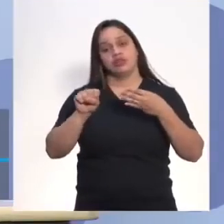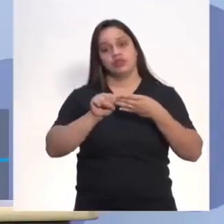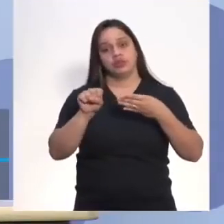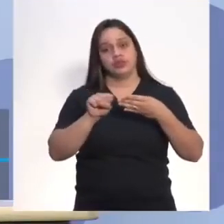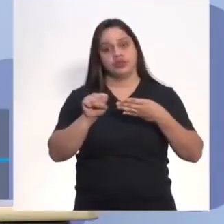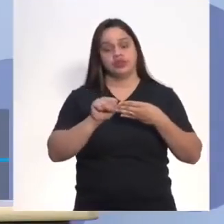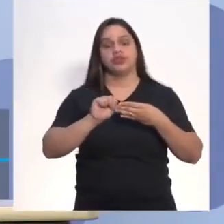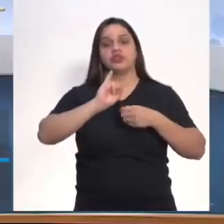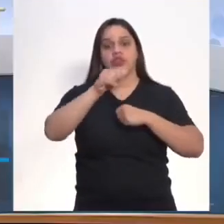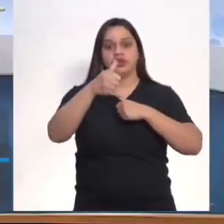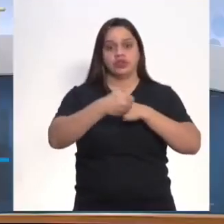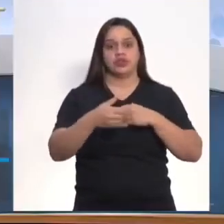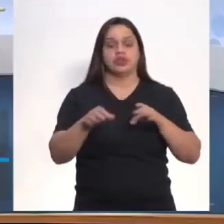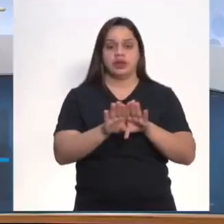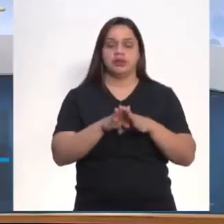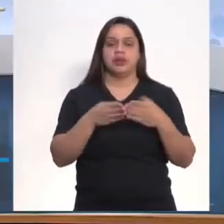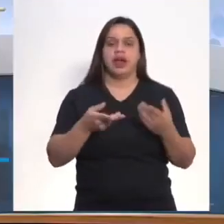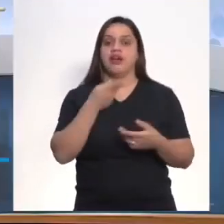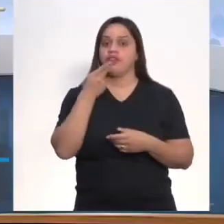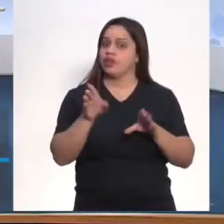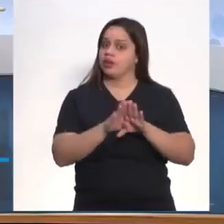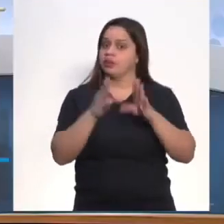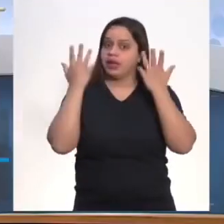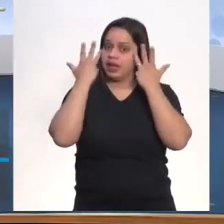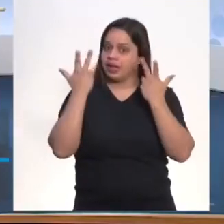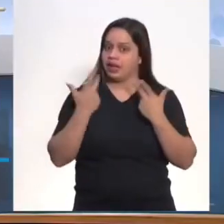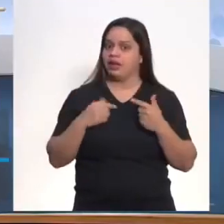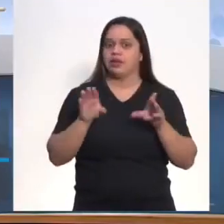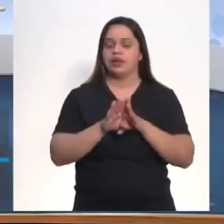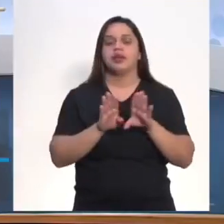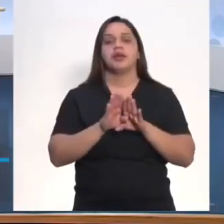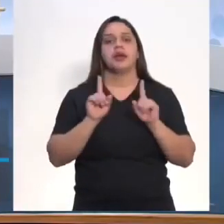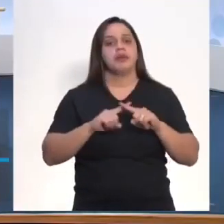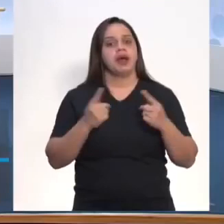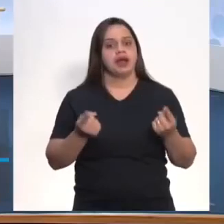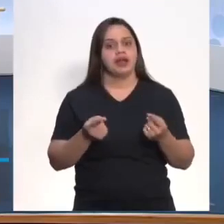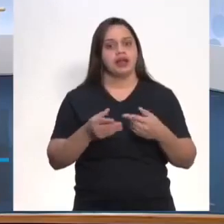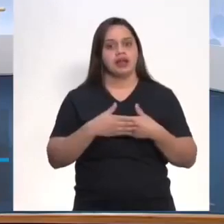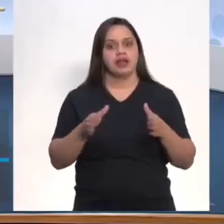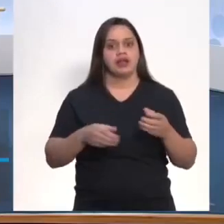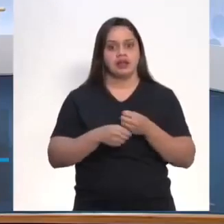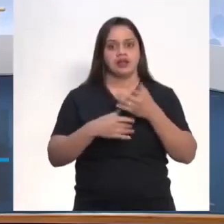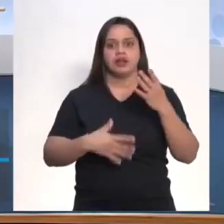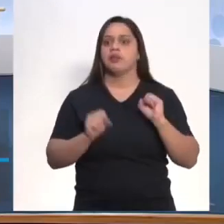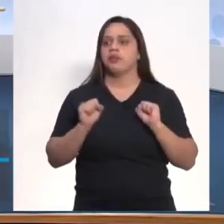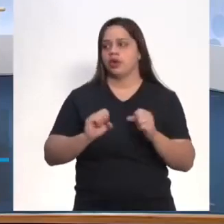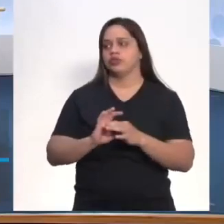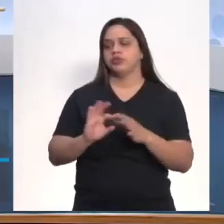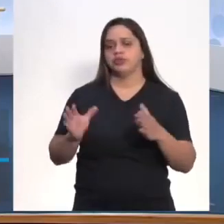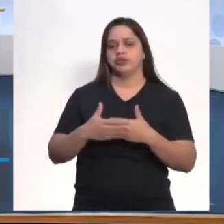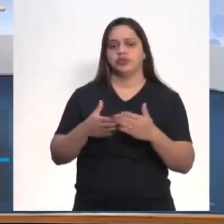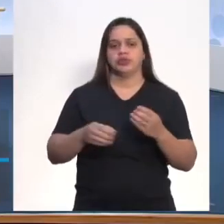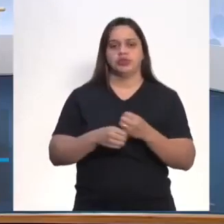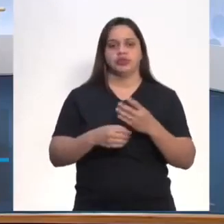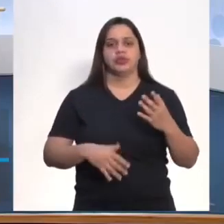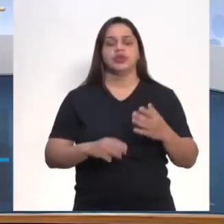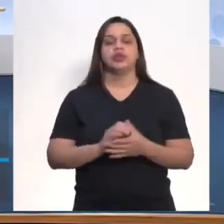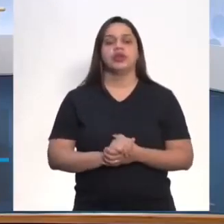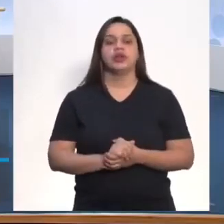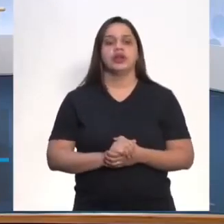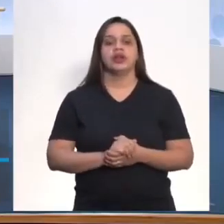mais, gente. Leão, eles já falaram, né? Mas o chat tá fechado. Bota já as respostas. Gente, pronto. pode abrir o chat, pode deixar aberto.